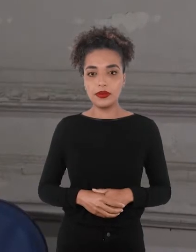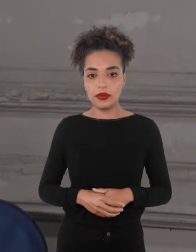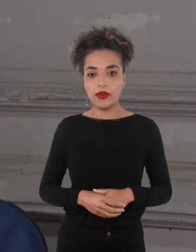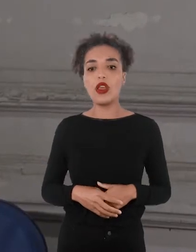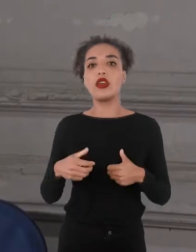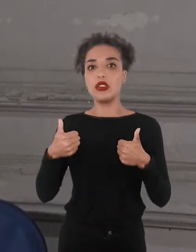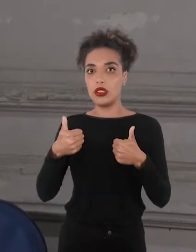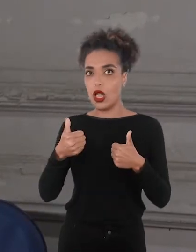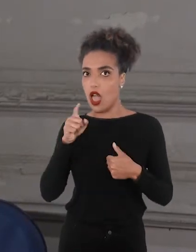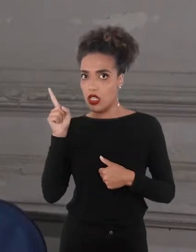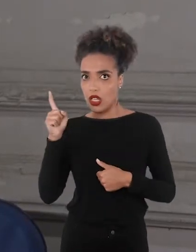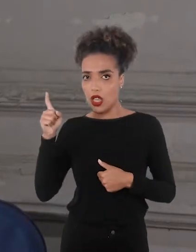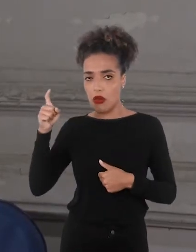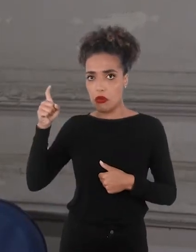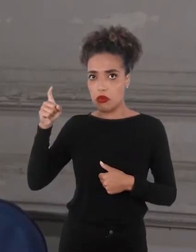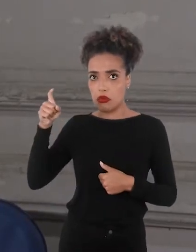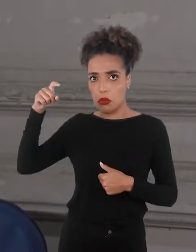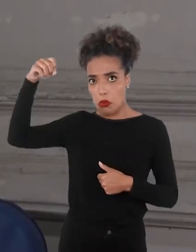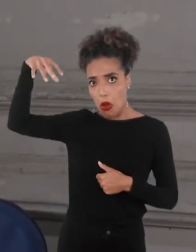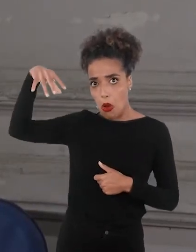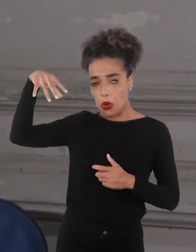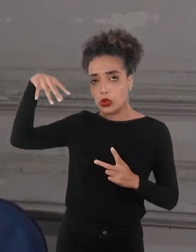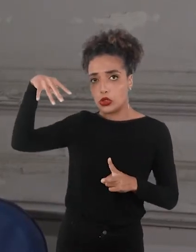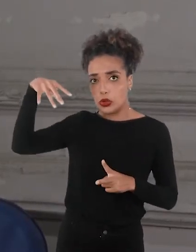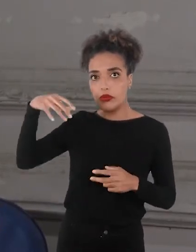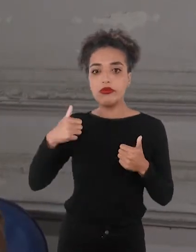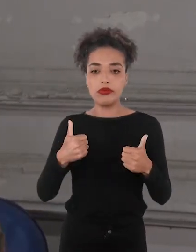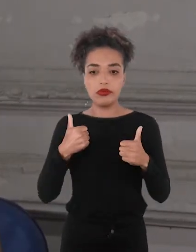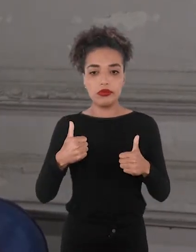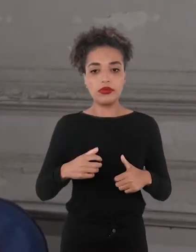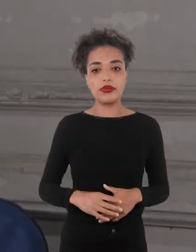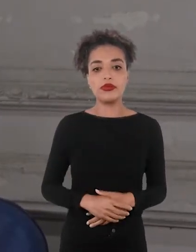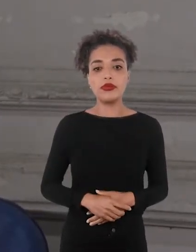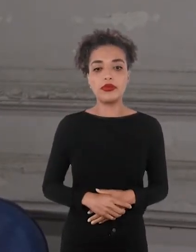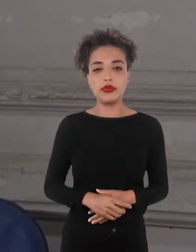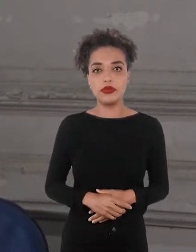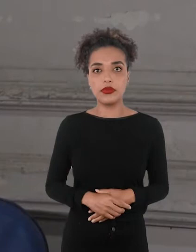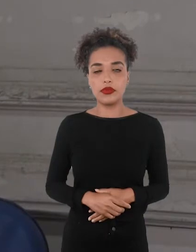E essa, deixa? Tá bom.